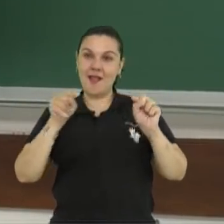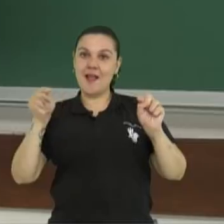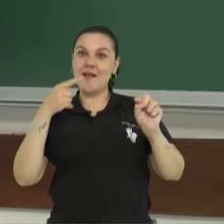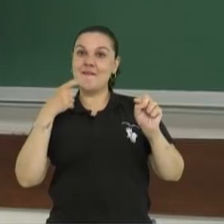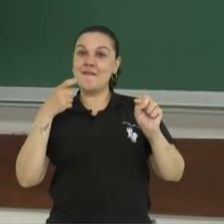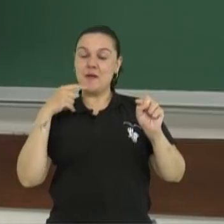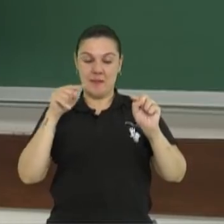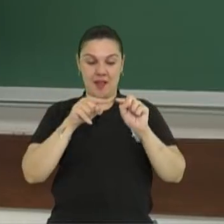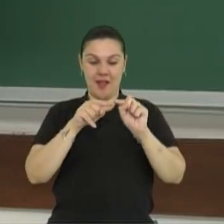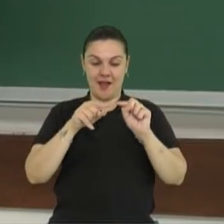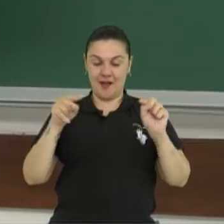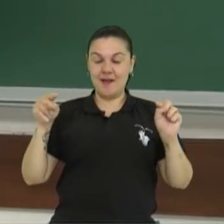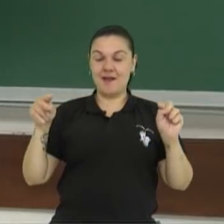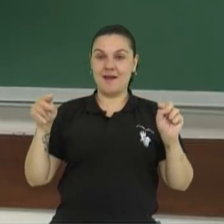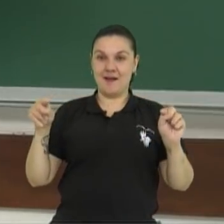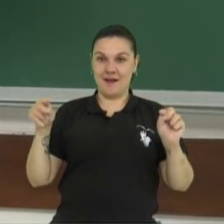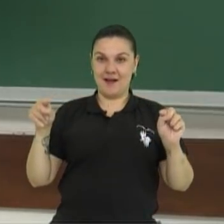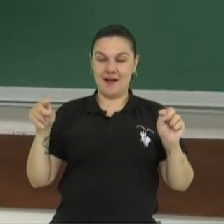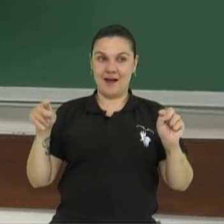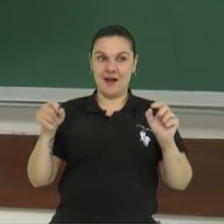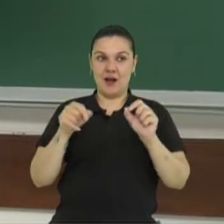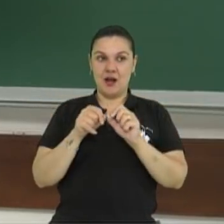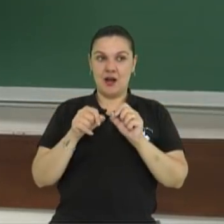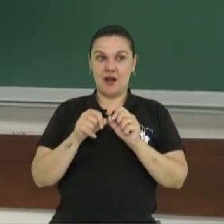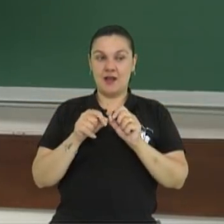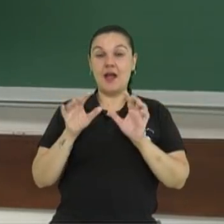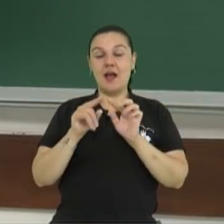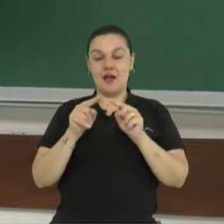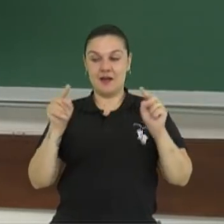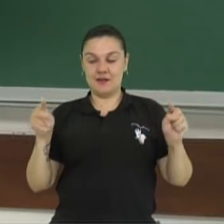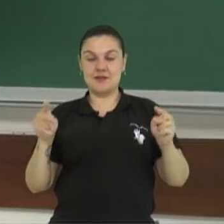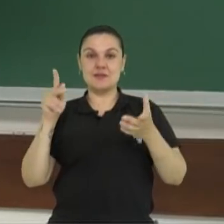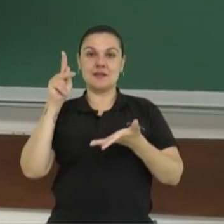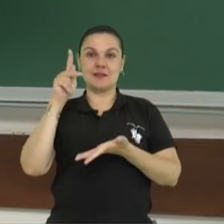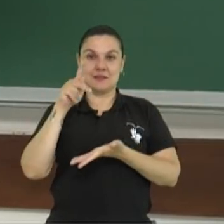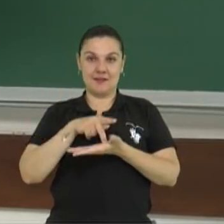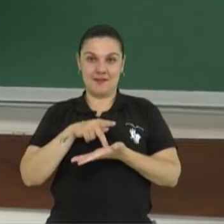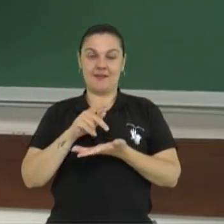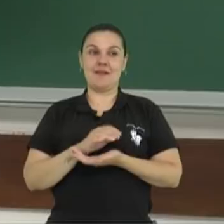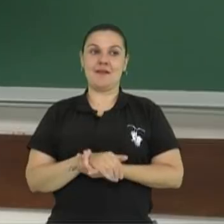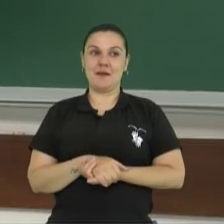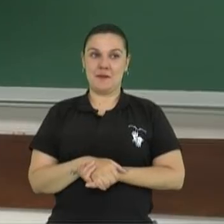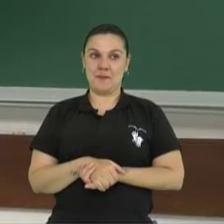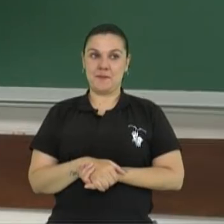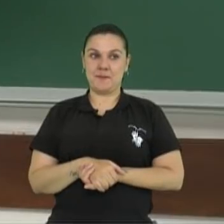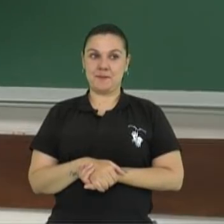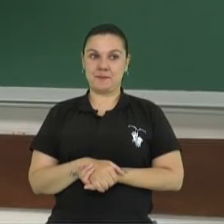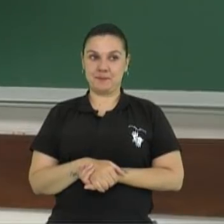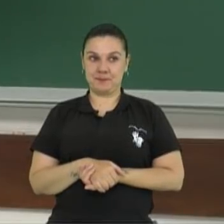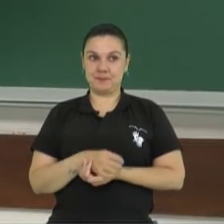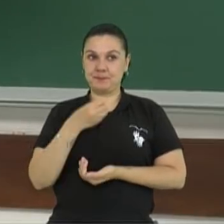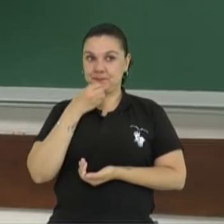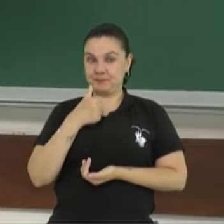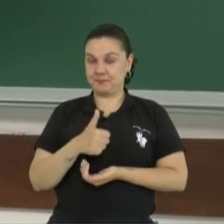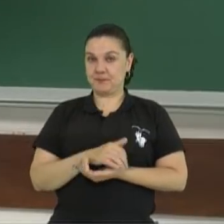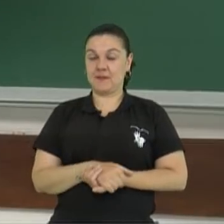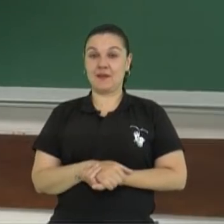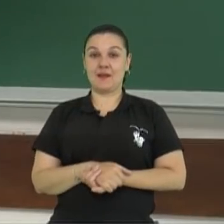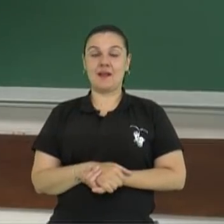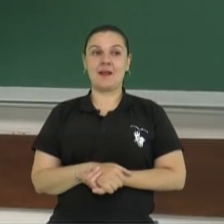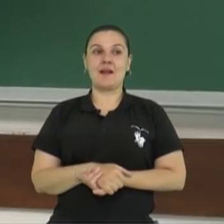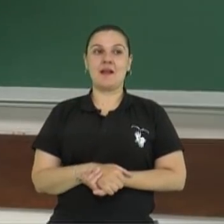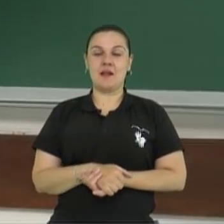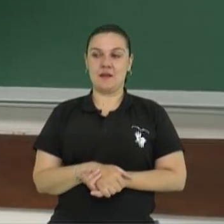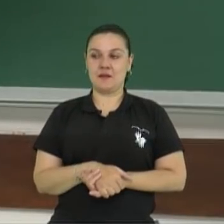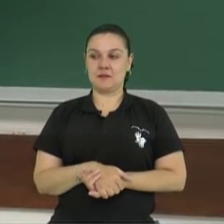gente traçando uma linha reta no mapa, nós conseguimos calcular a partir da escala a distância real, tá bom? E é isso